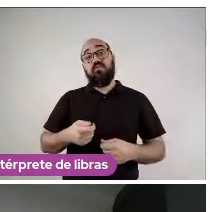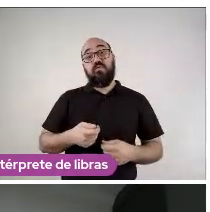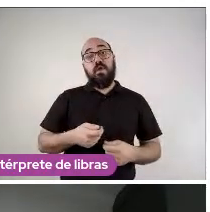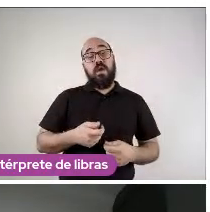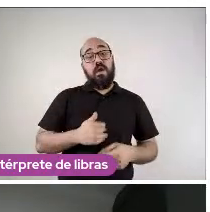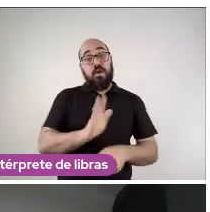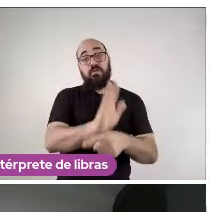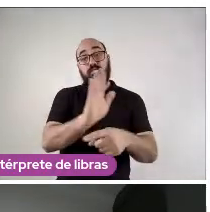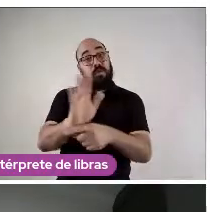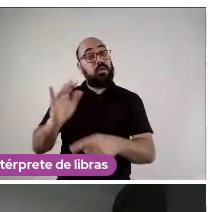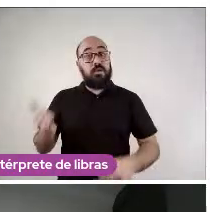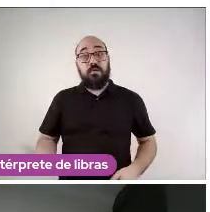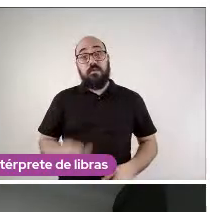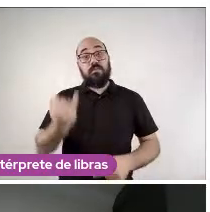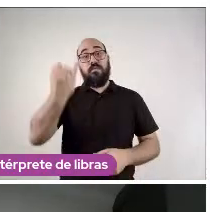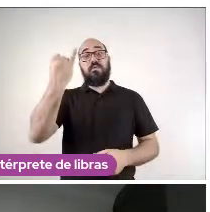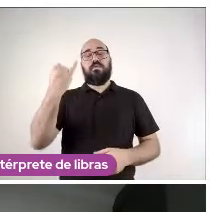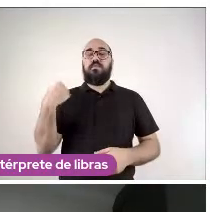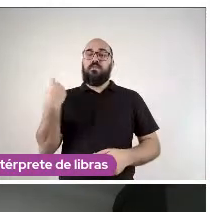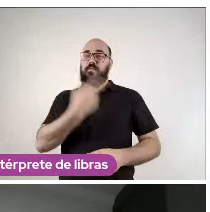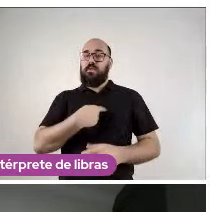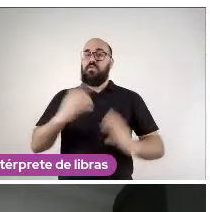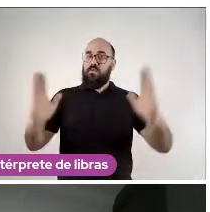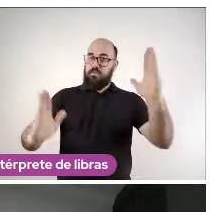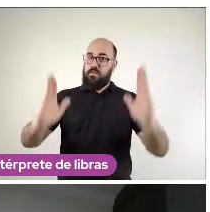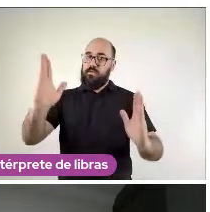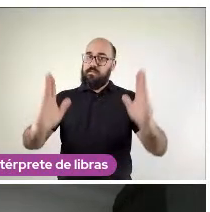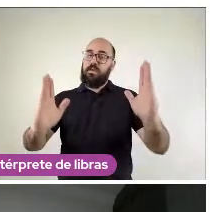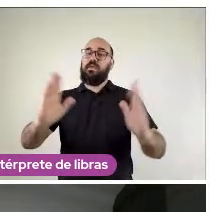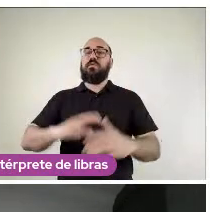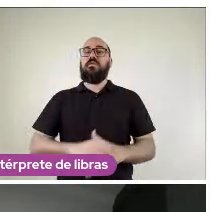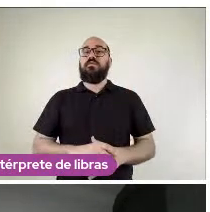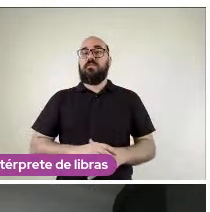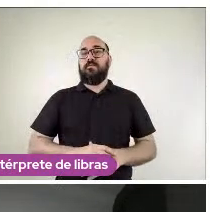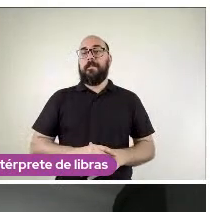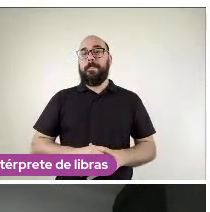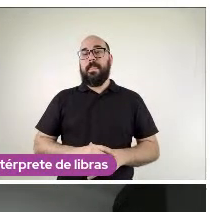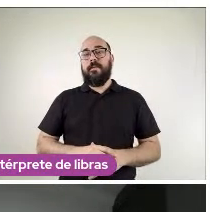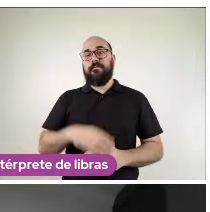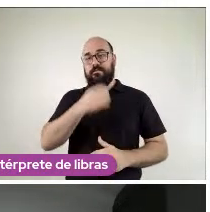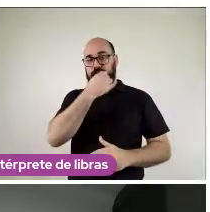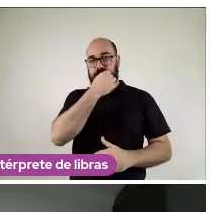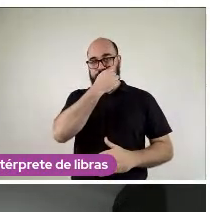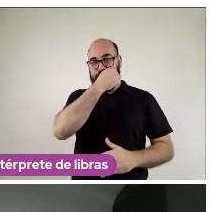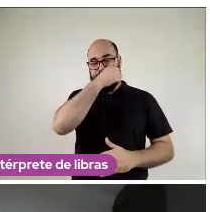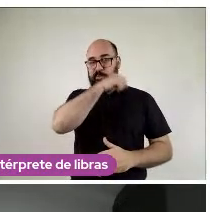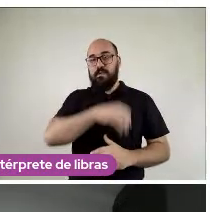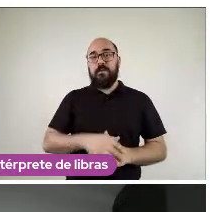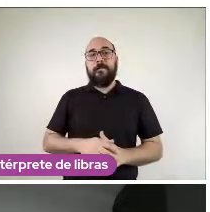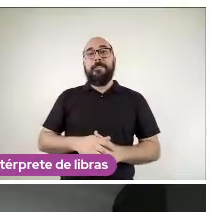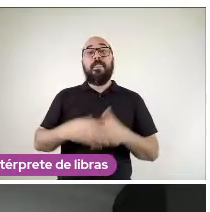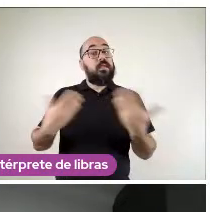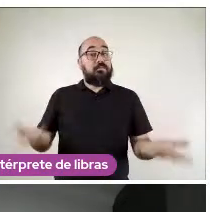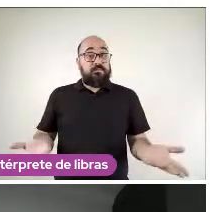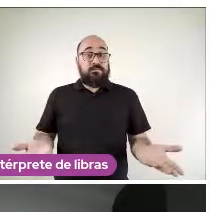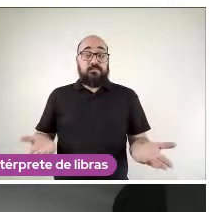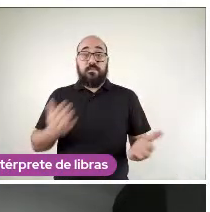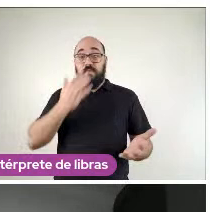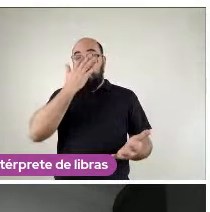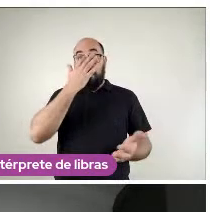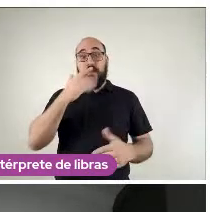são importantes. Todas essas categorias de ação, né, elas passam por um processo chamado